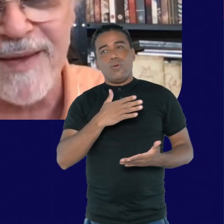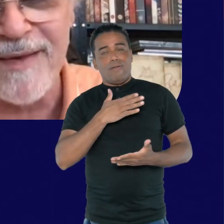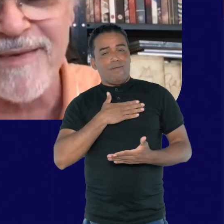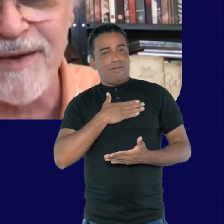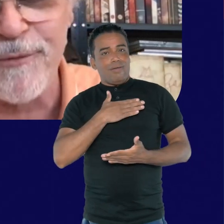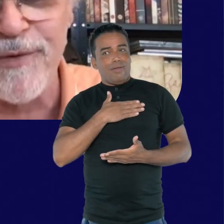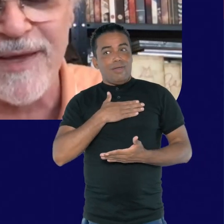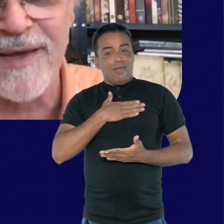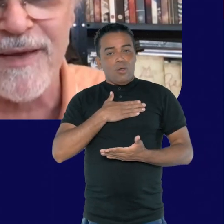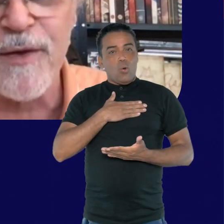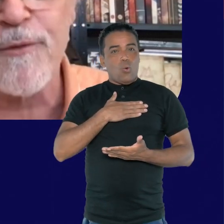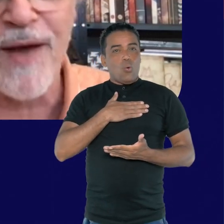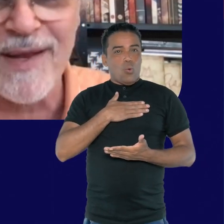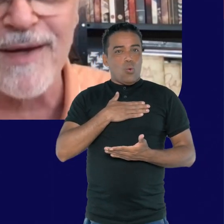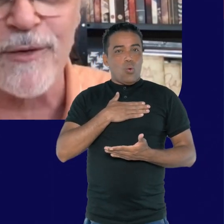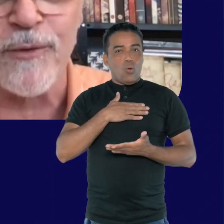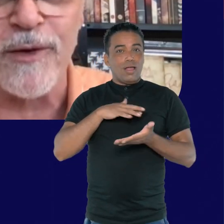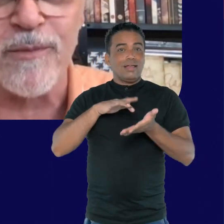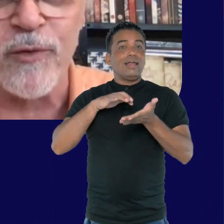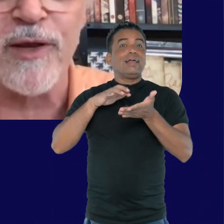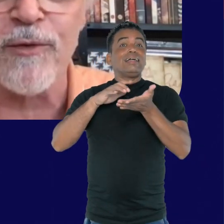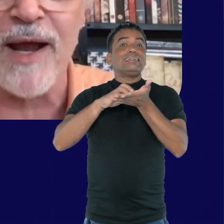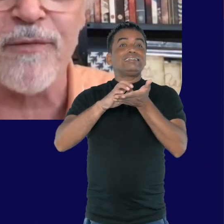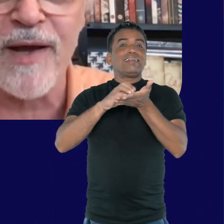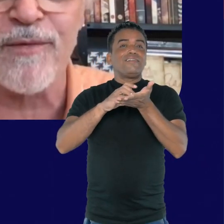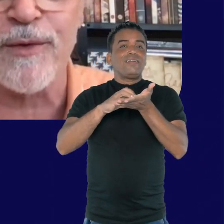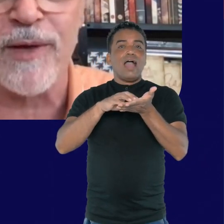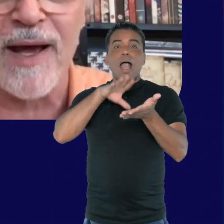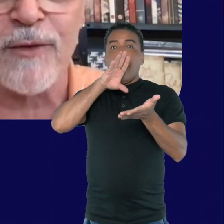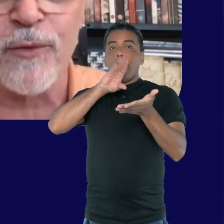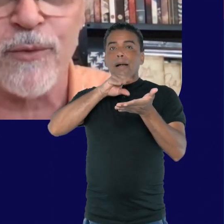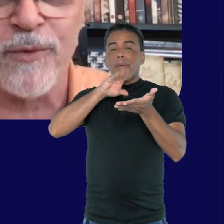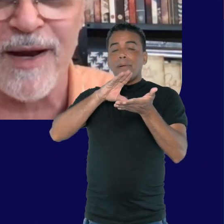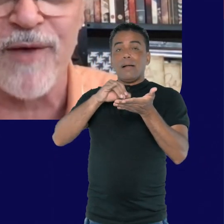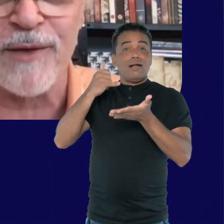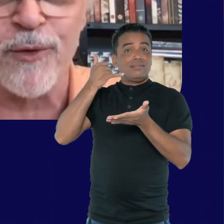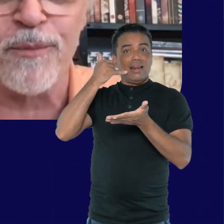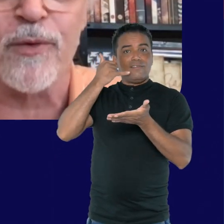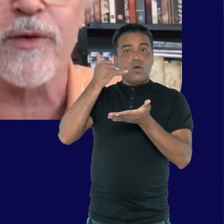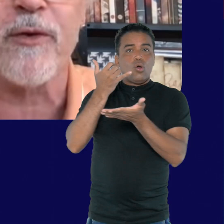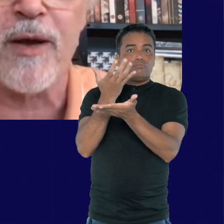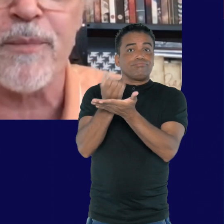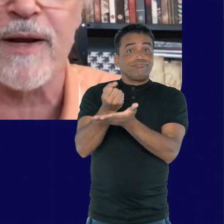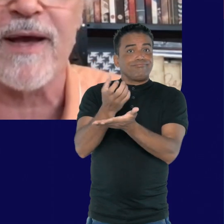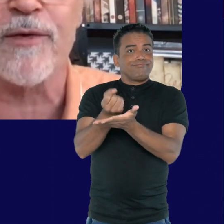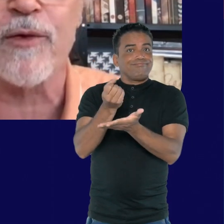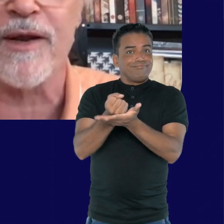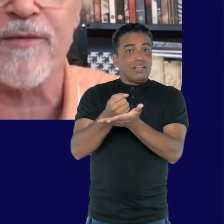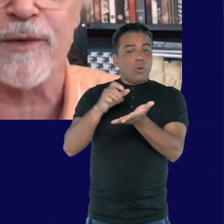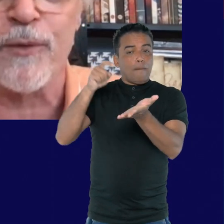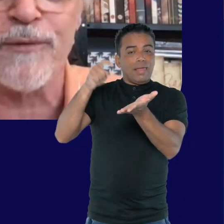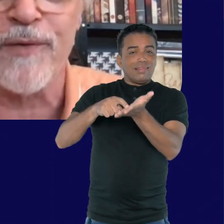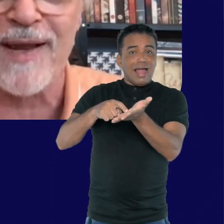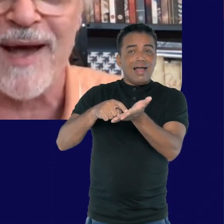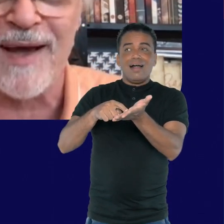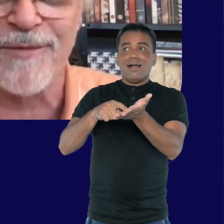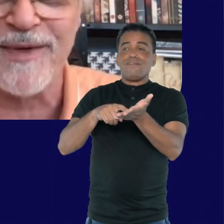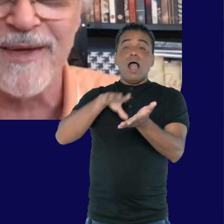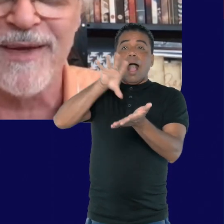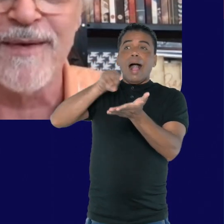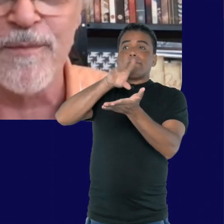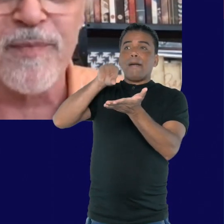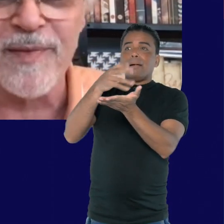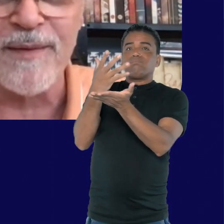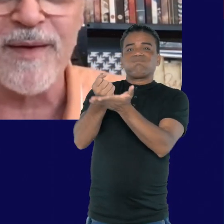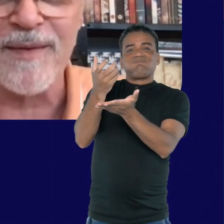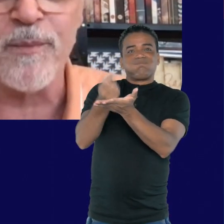eu escrevia falando. O celular ficava do lado com o gravador pronto, eu apertava no gravador,